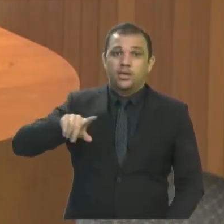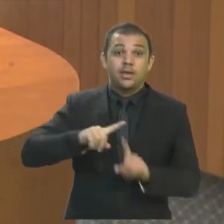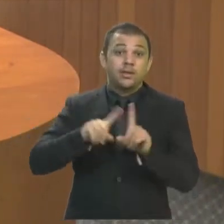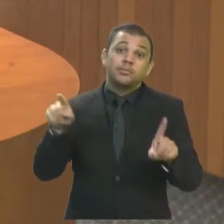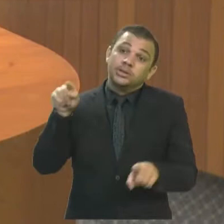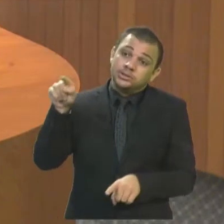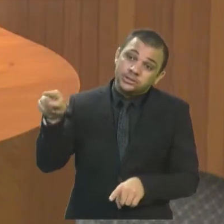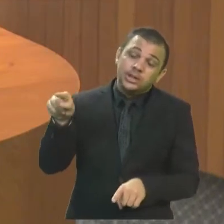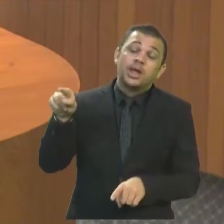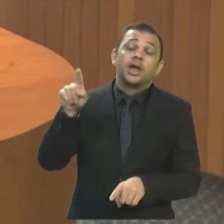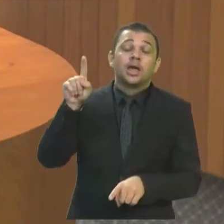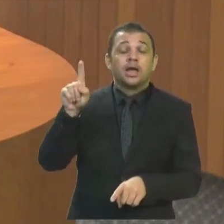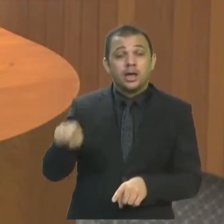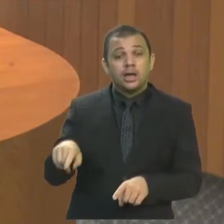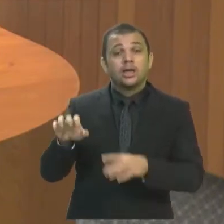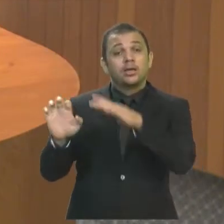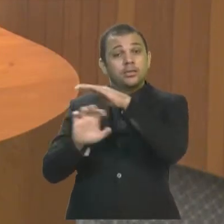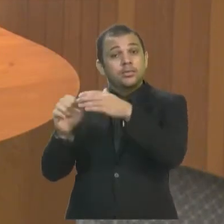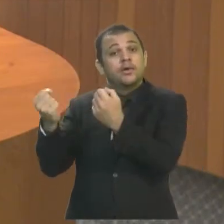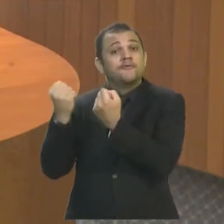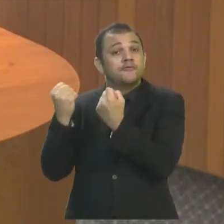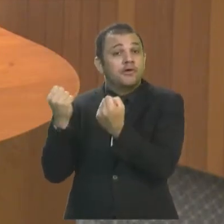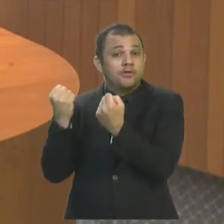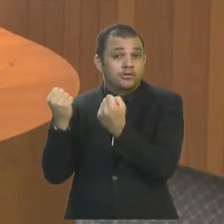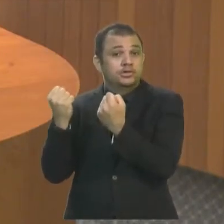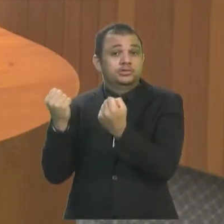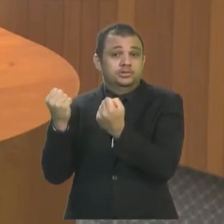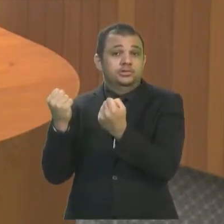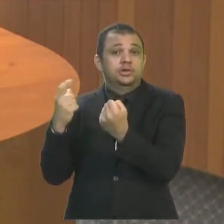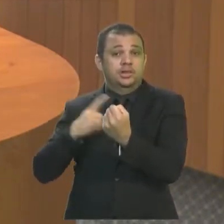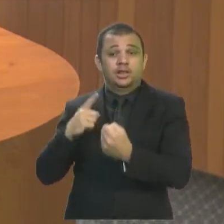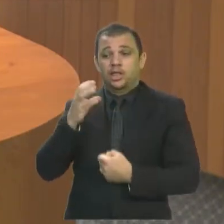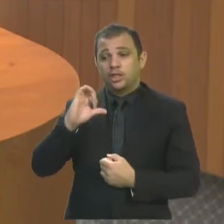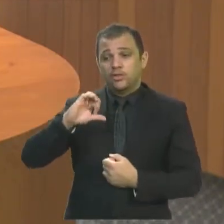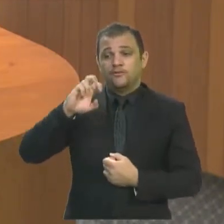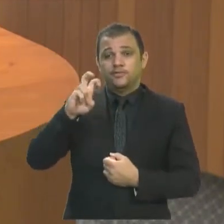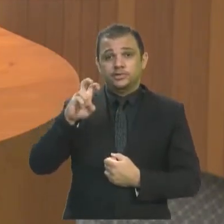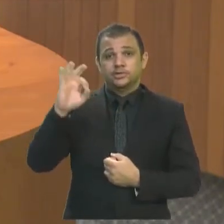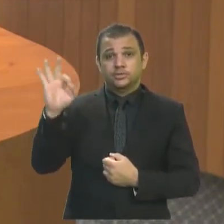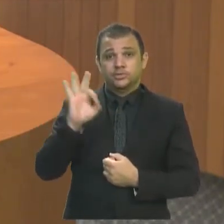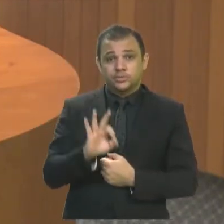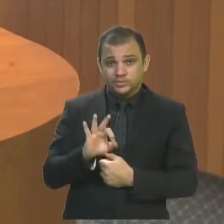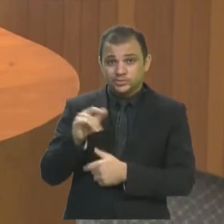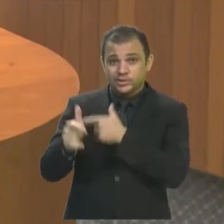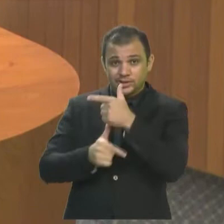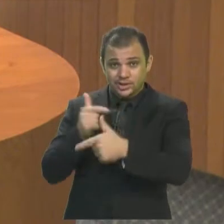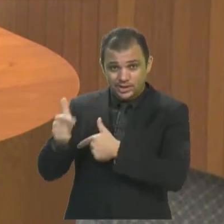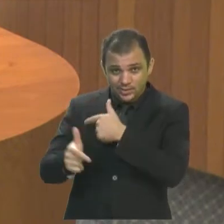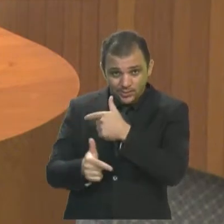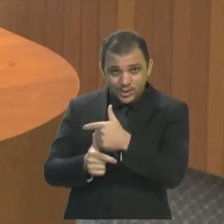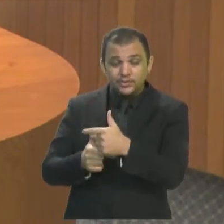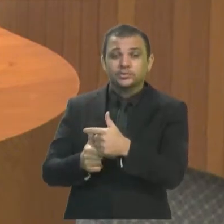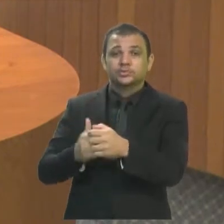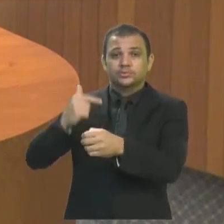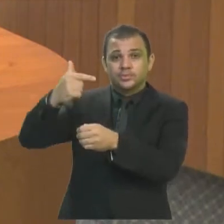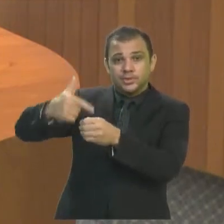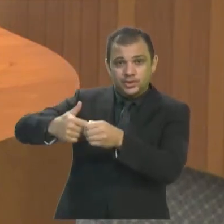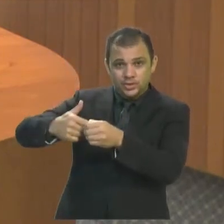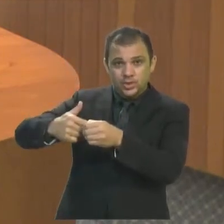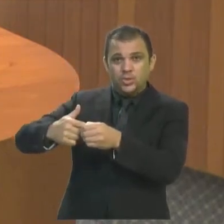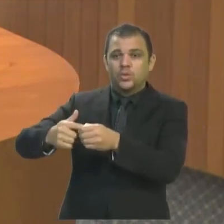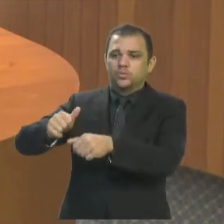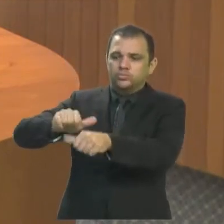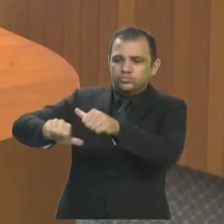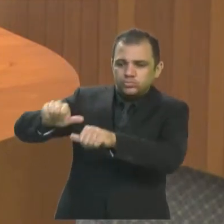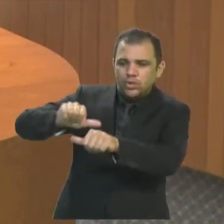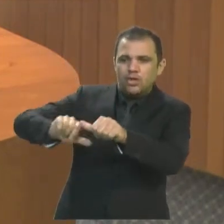95% da questão da produção do refino de petróleo no Brasil. 6 refinarias que não são da Petrobras, elas respondem